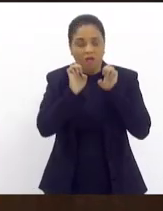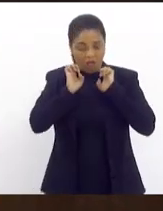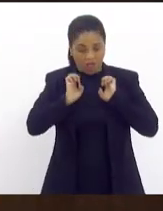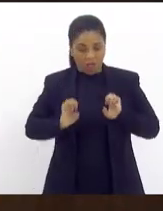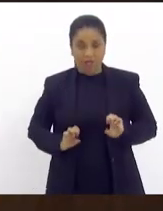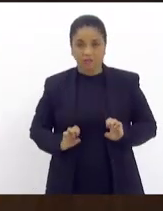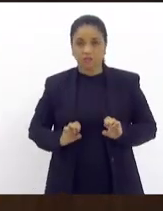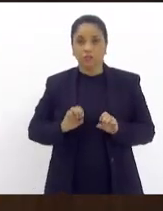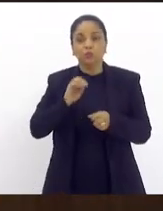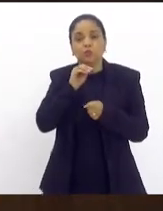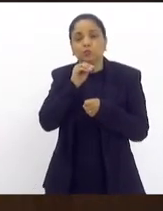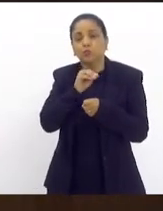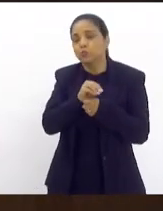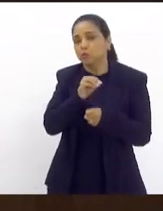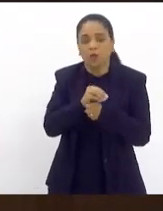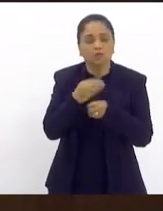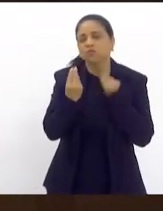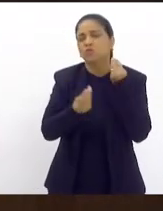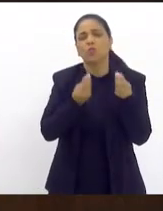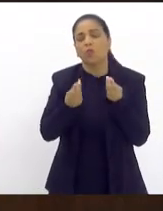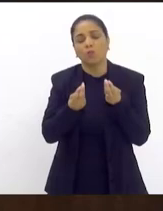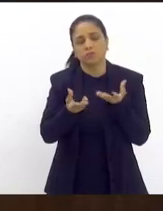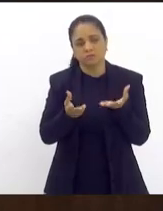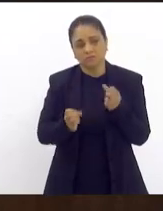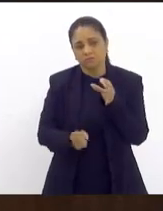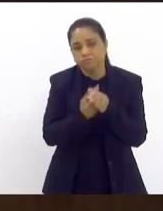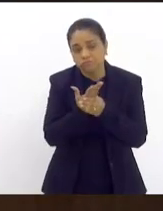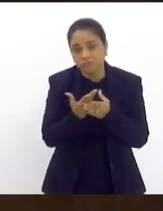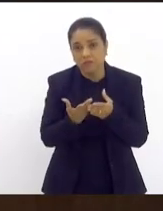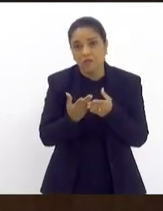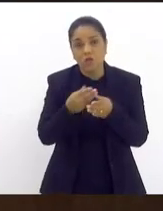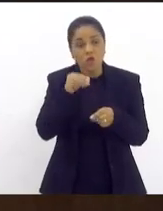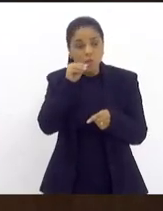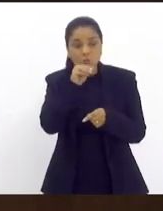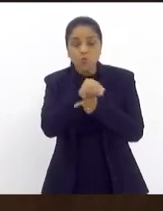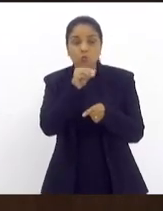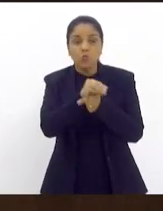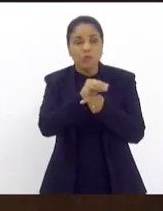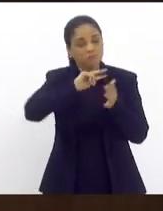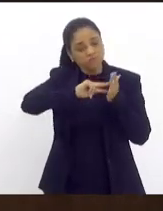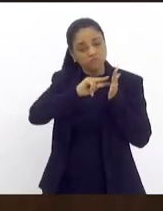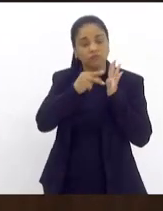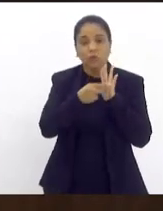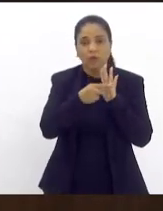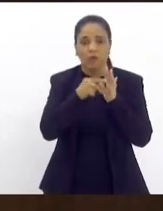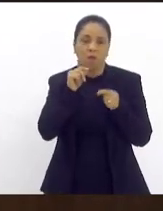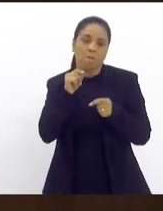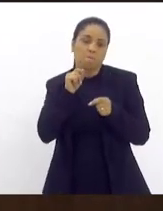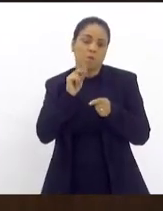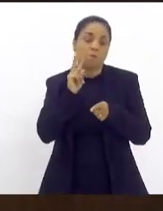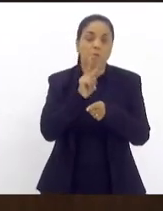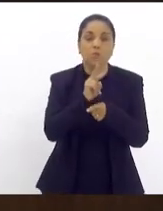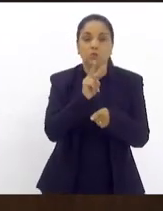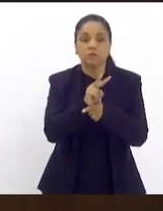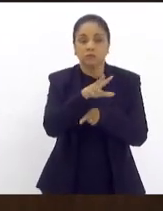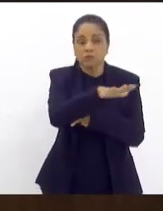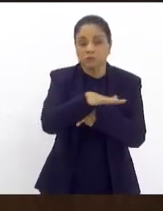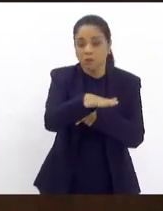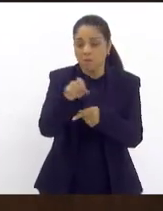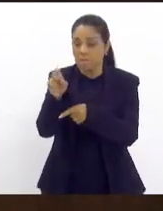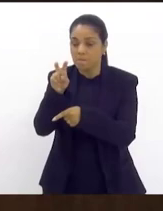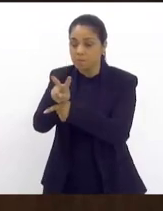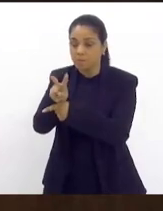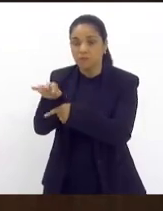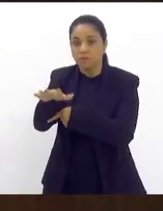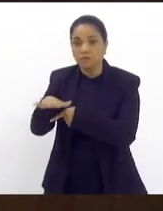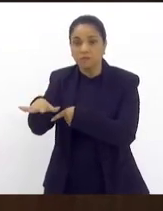Cuidado a ética do Cuidado cuidar significa proteger tem espaços de proteção porque